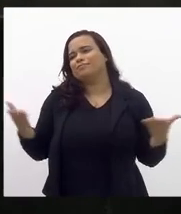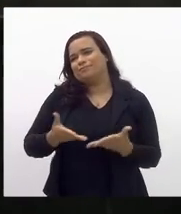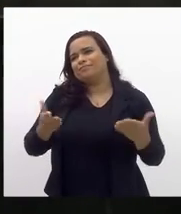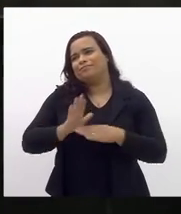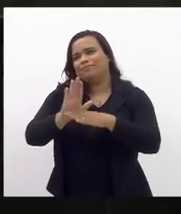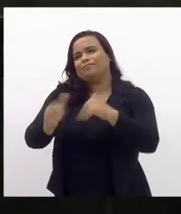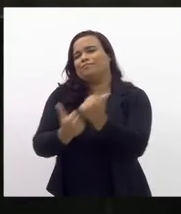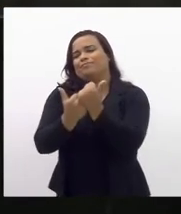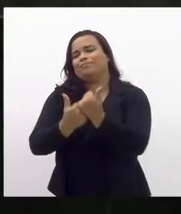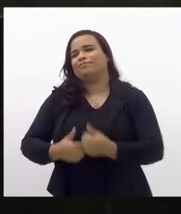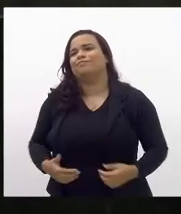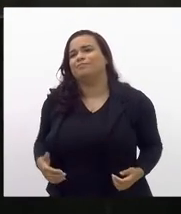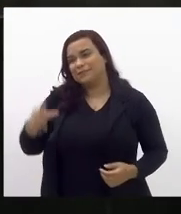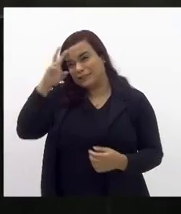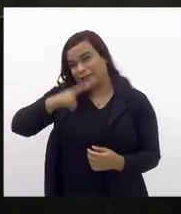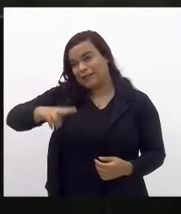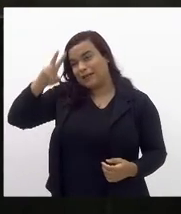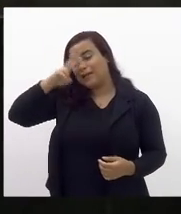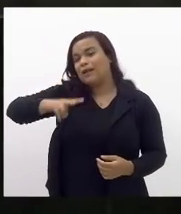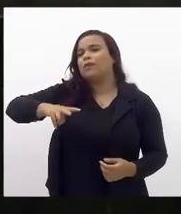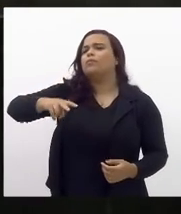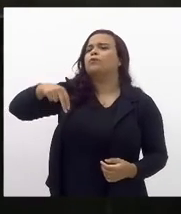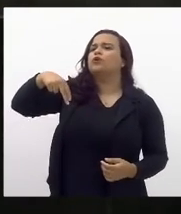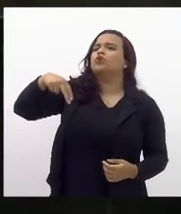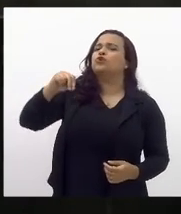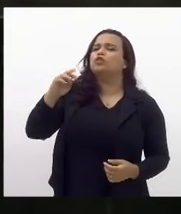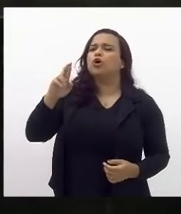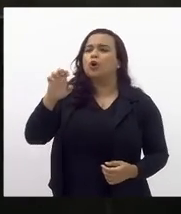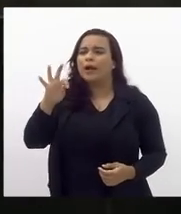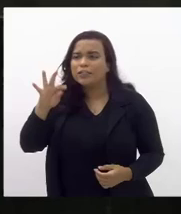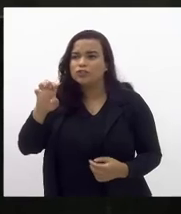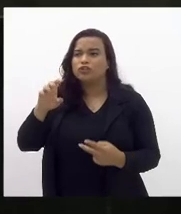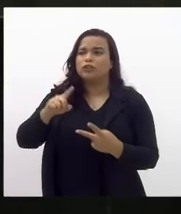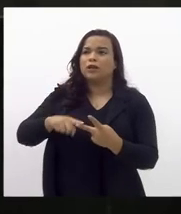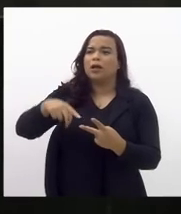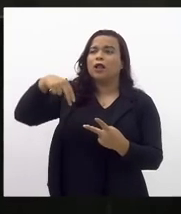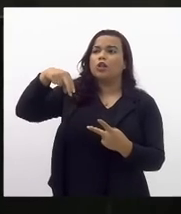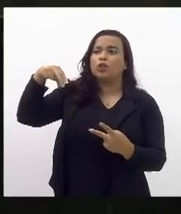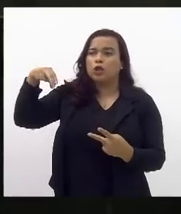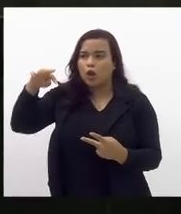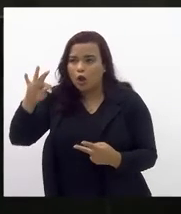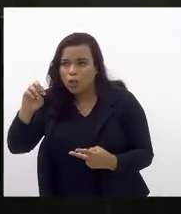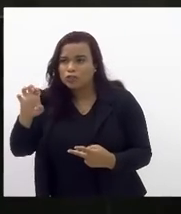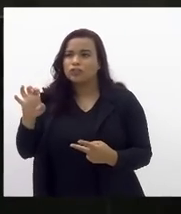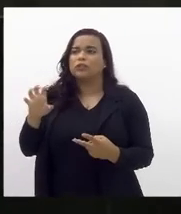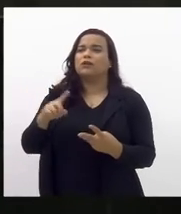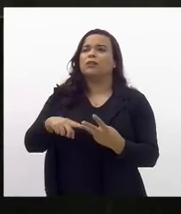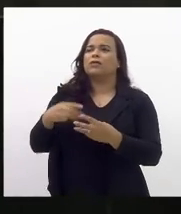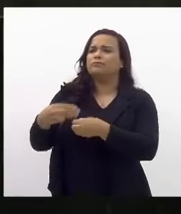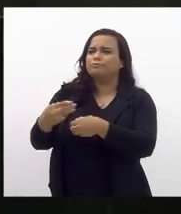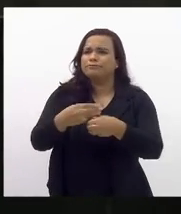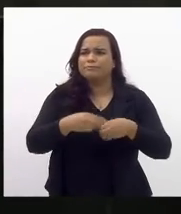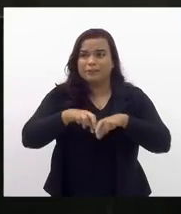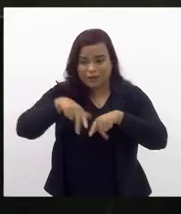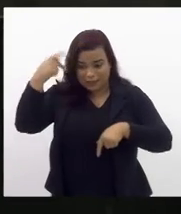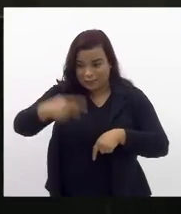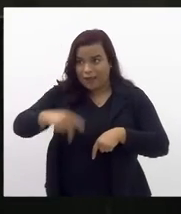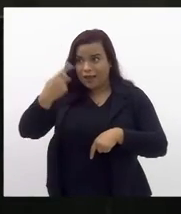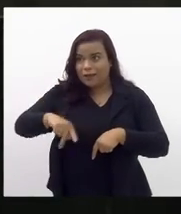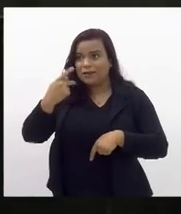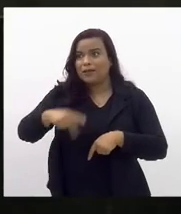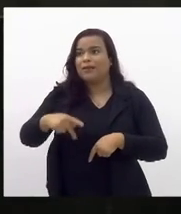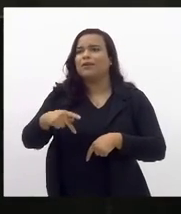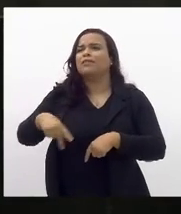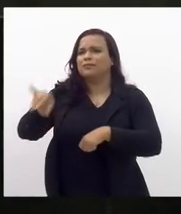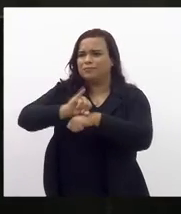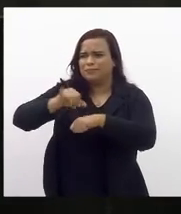apoiar. Eu lembro do Noroeste, eu lembro do Norte, eu lembro dos municípios. Aqui na região metropolitana, que tem produção agrícola, agricultura